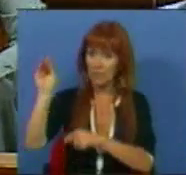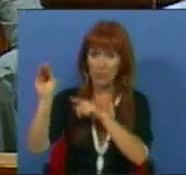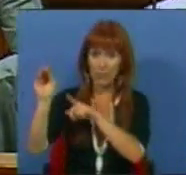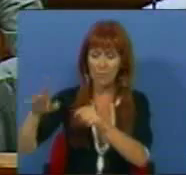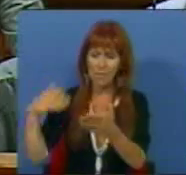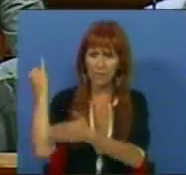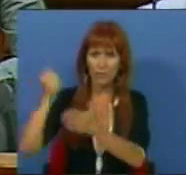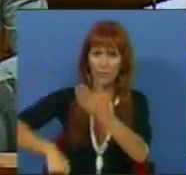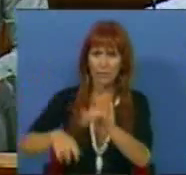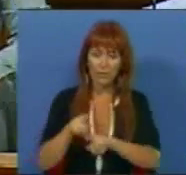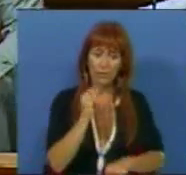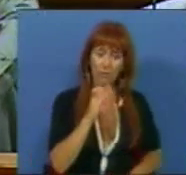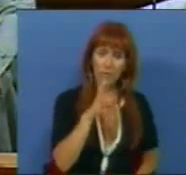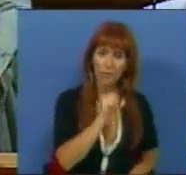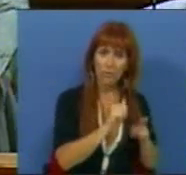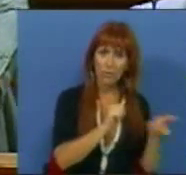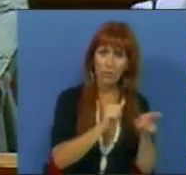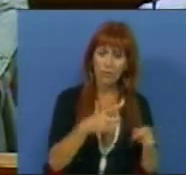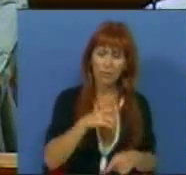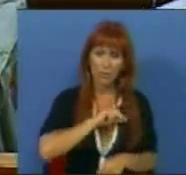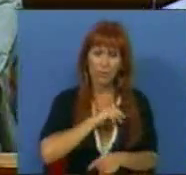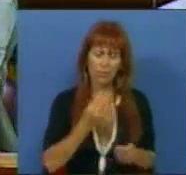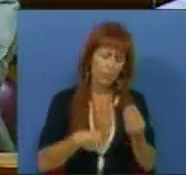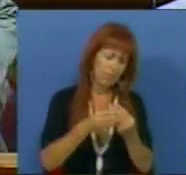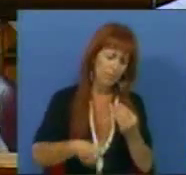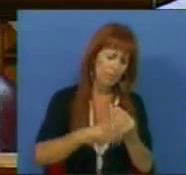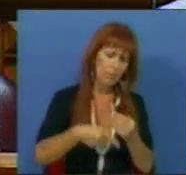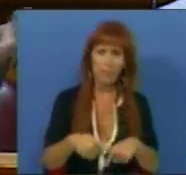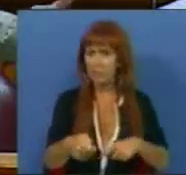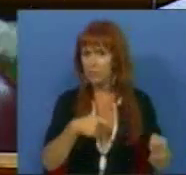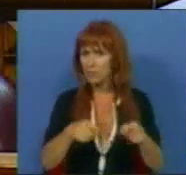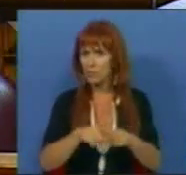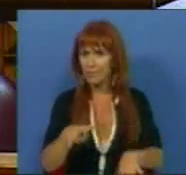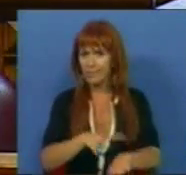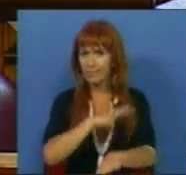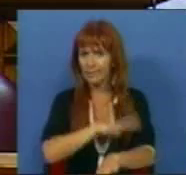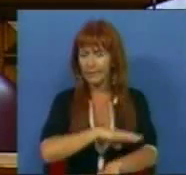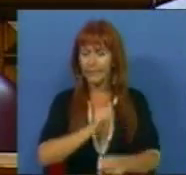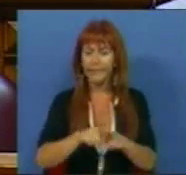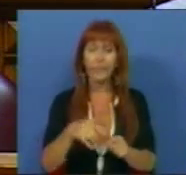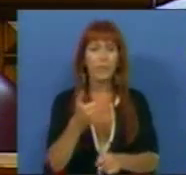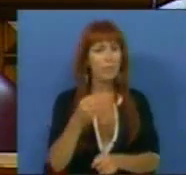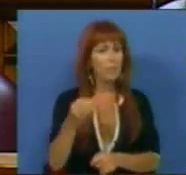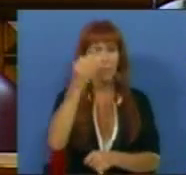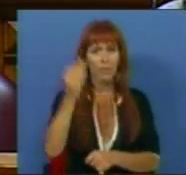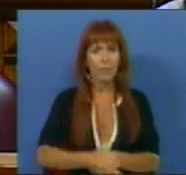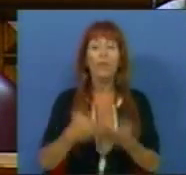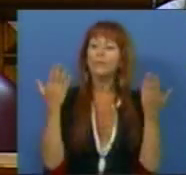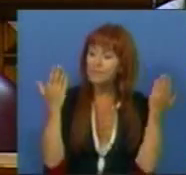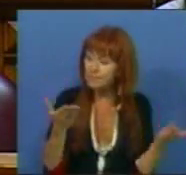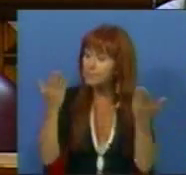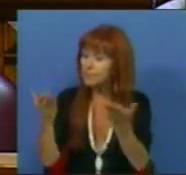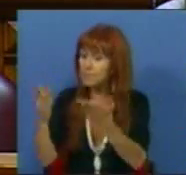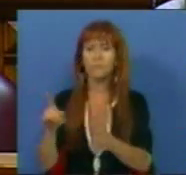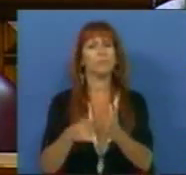a tributação do IRS dos prémios extraordinários de gestores e administradores a 50%. Era isto